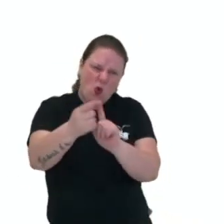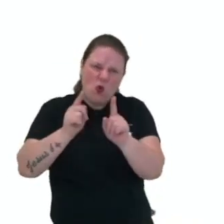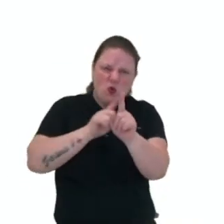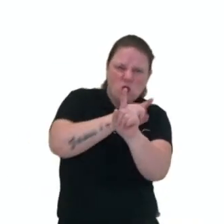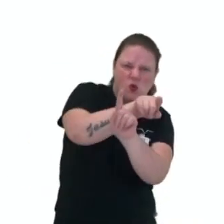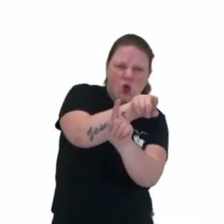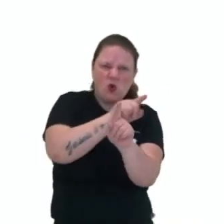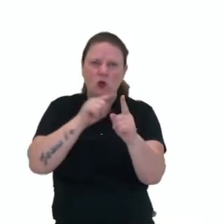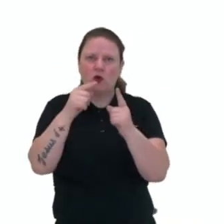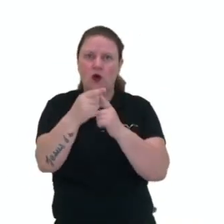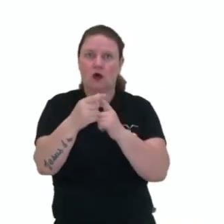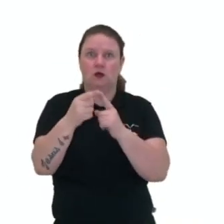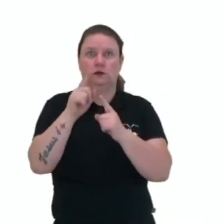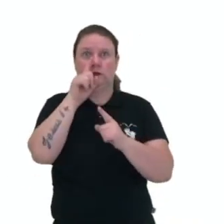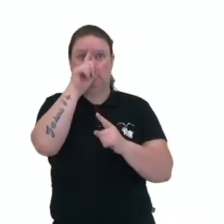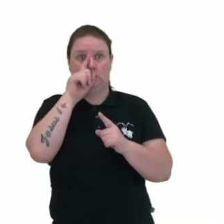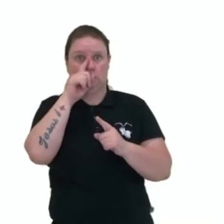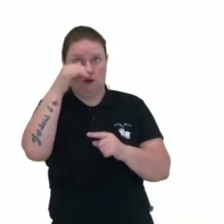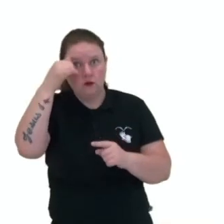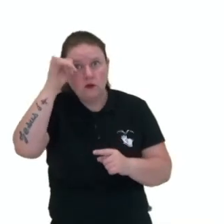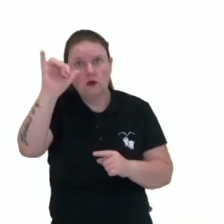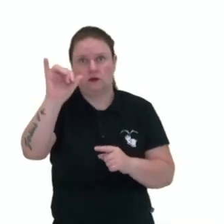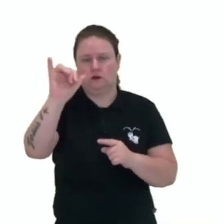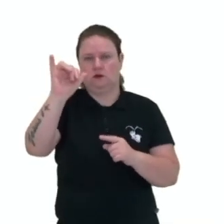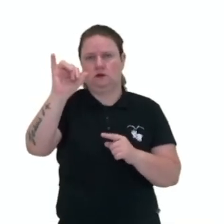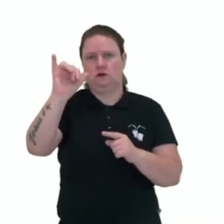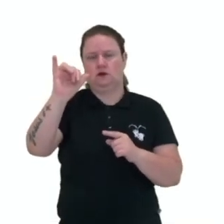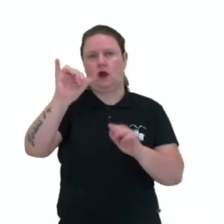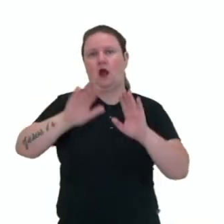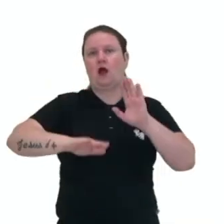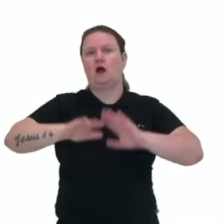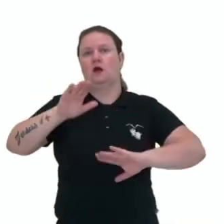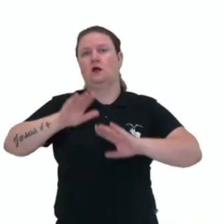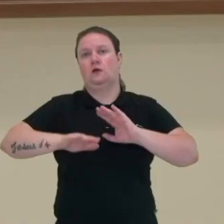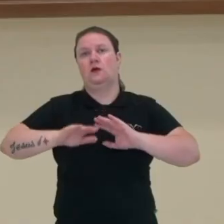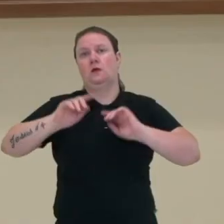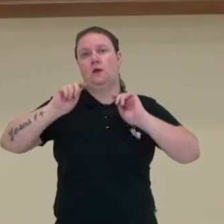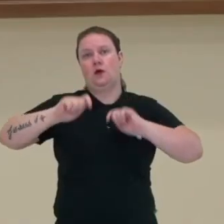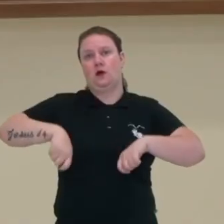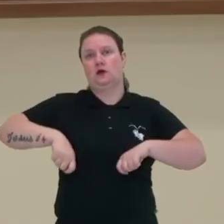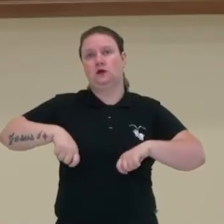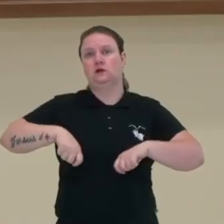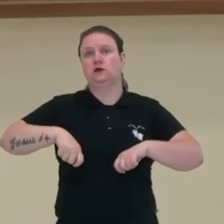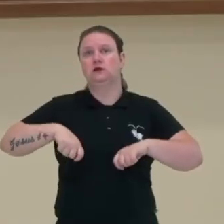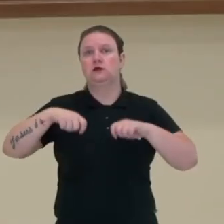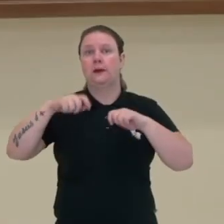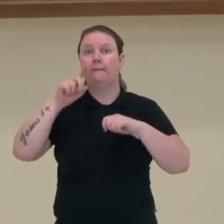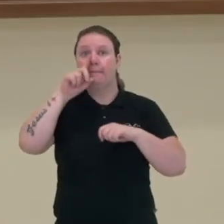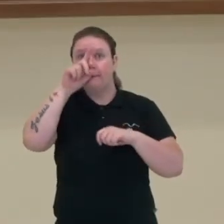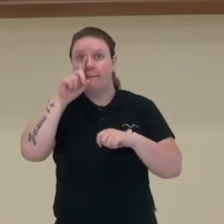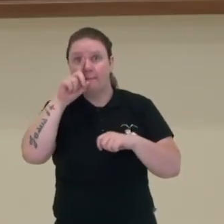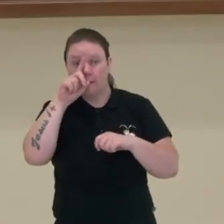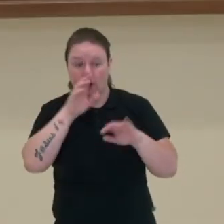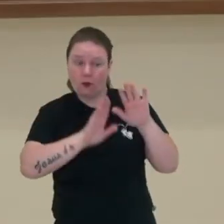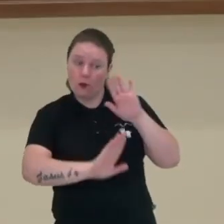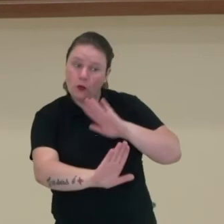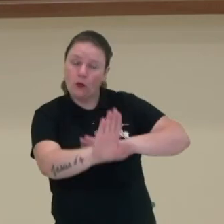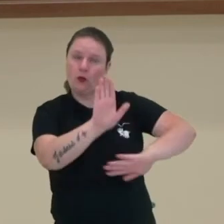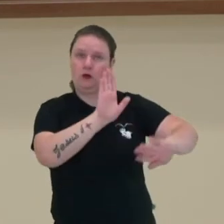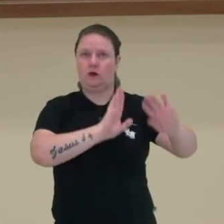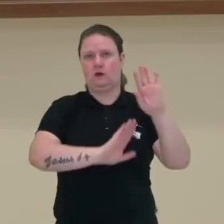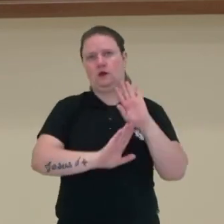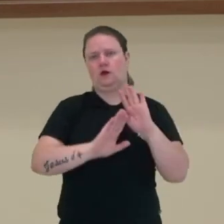gatilho foi usada metaforicamente, referindo-se a armas, e, consequentemente, há perigos. Então, assim como ele usou pão